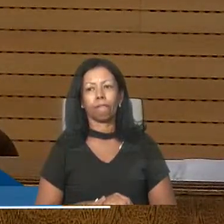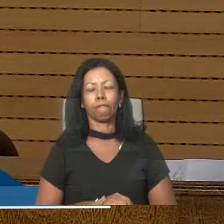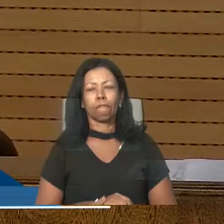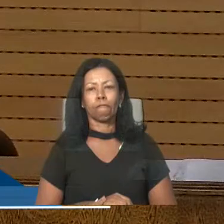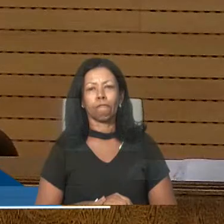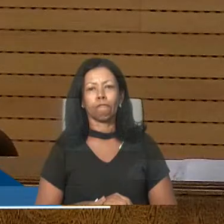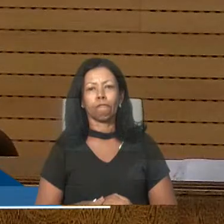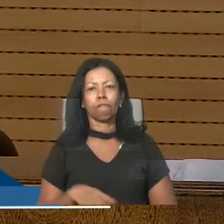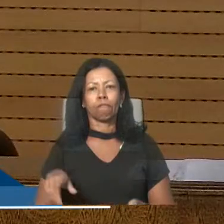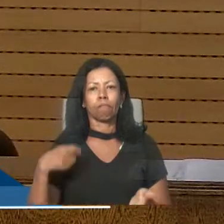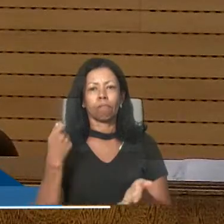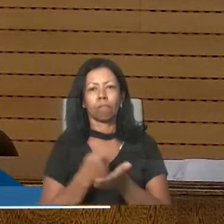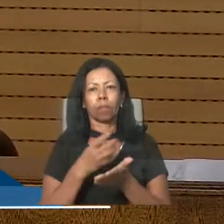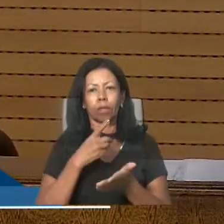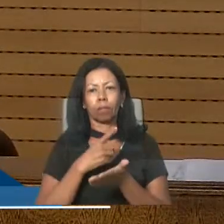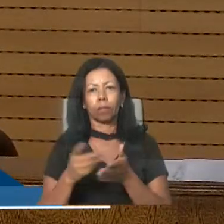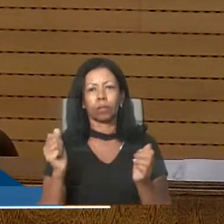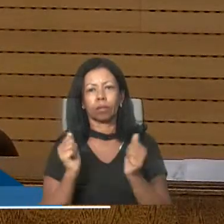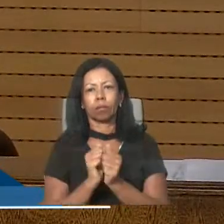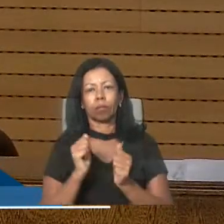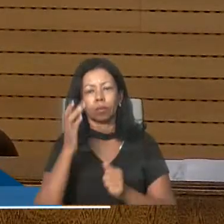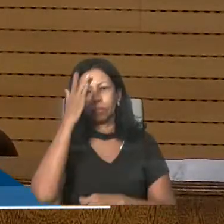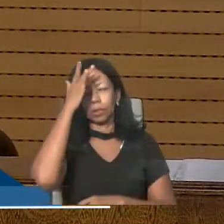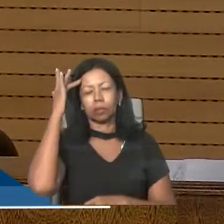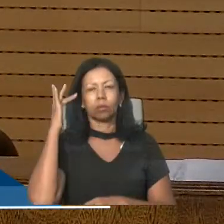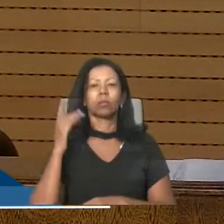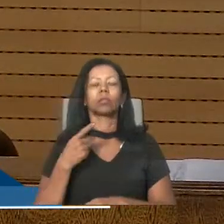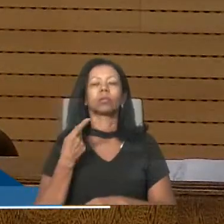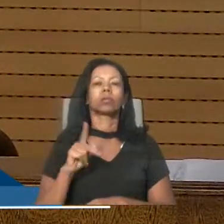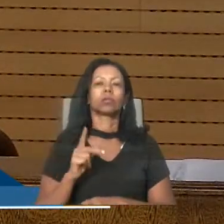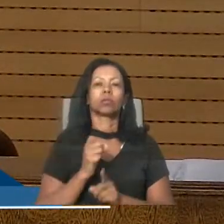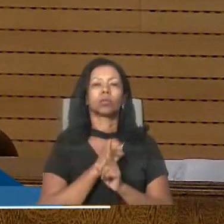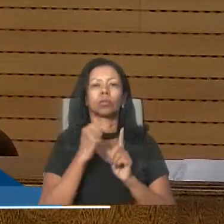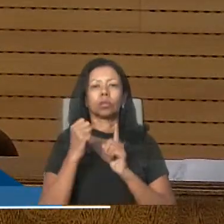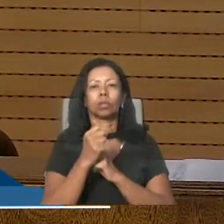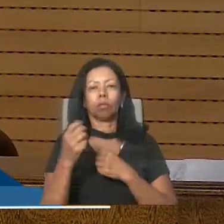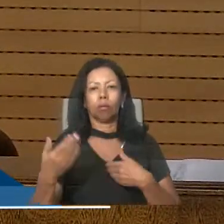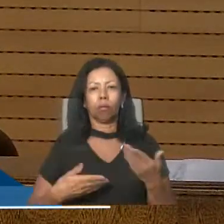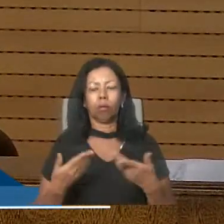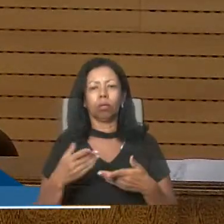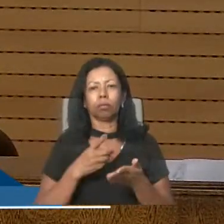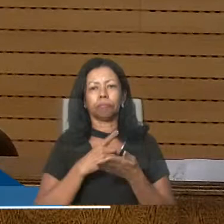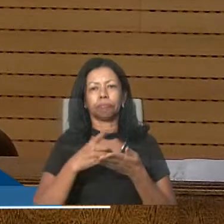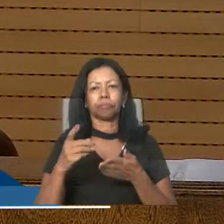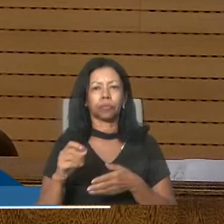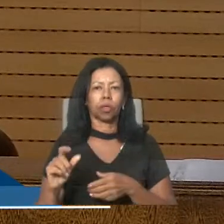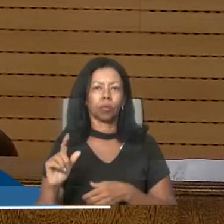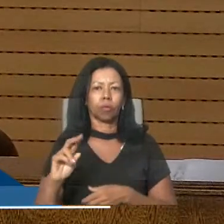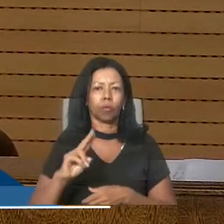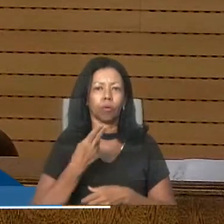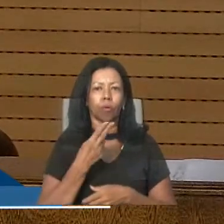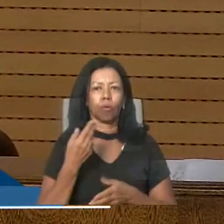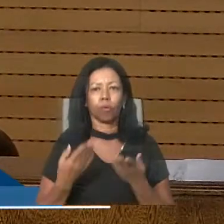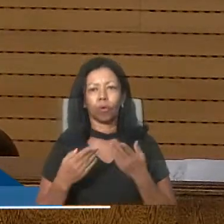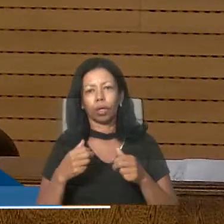Recurso do pagamento de despesa com pessoal e encargos sociais, serviços da dívida, qualquer outra